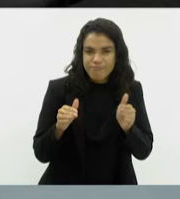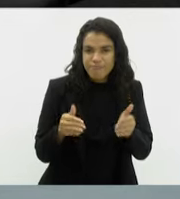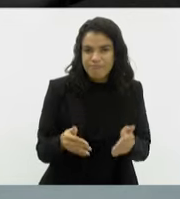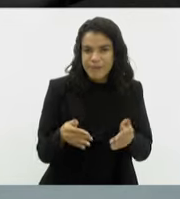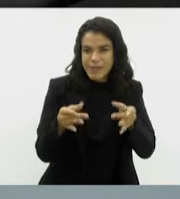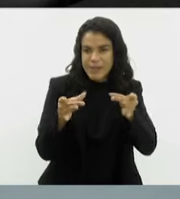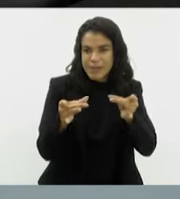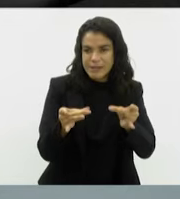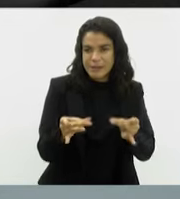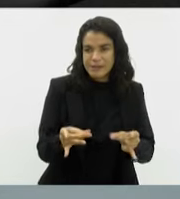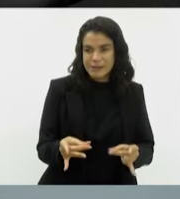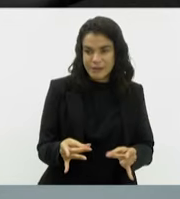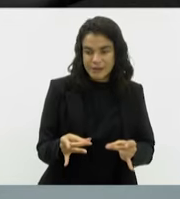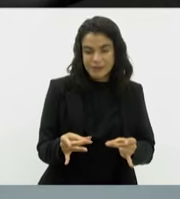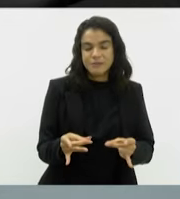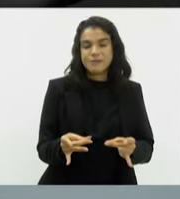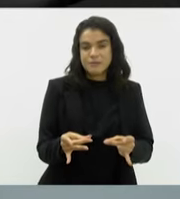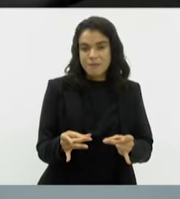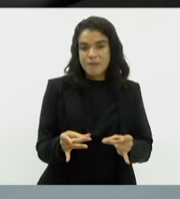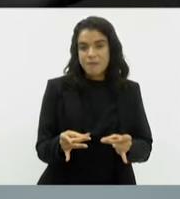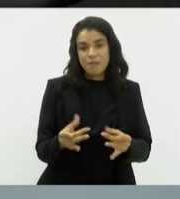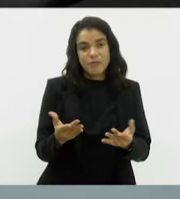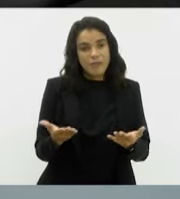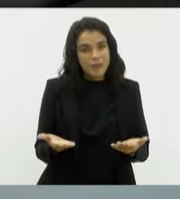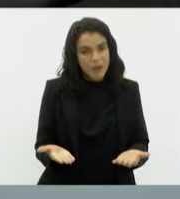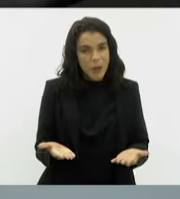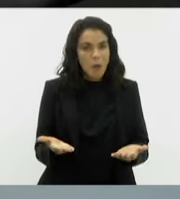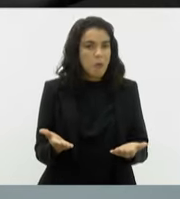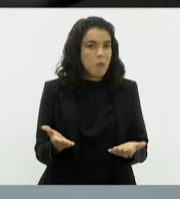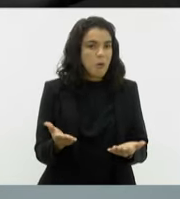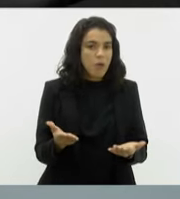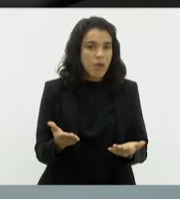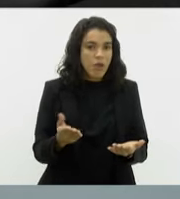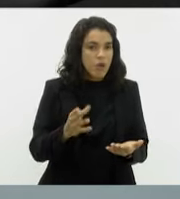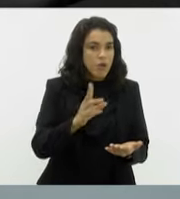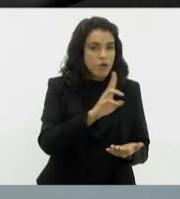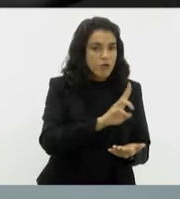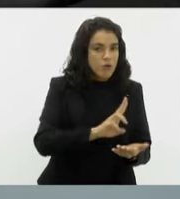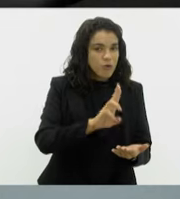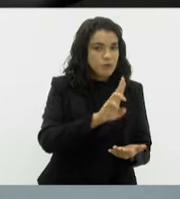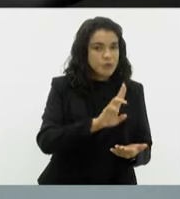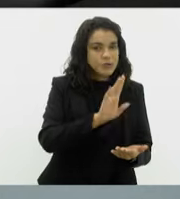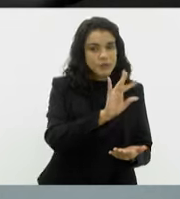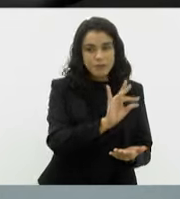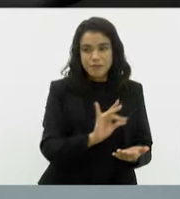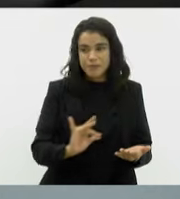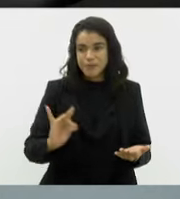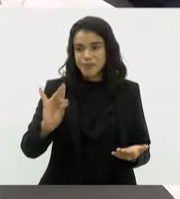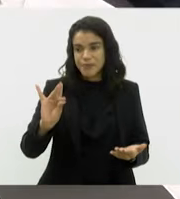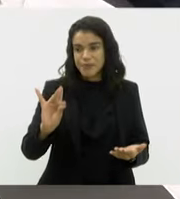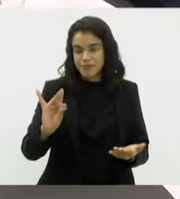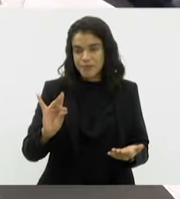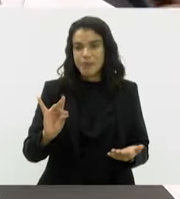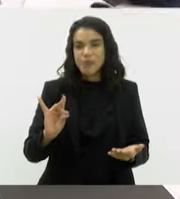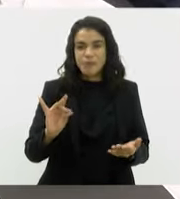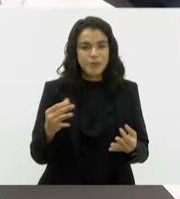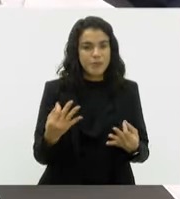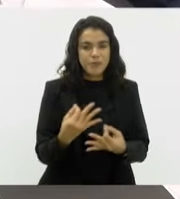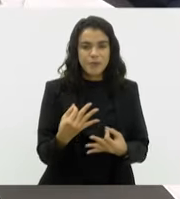ele especifica. Então, muito bom. Eu dei o tratamento que está dando o convênio. Perfeito.